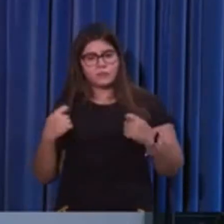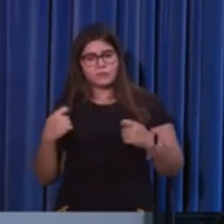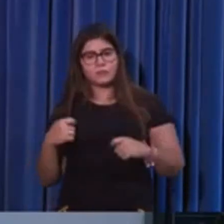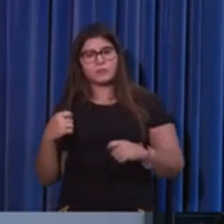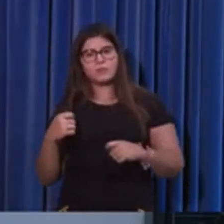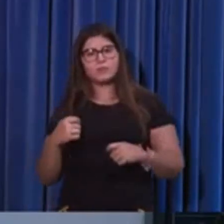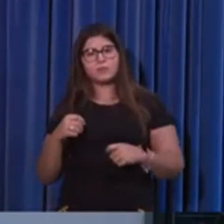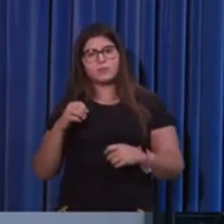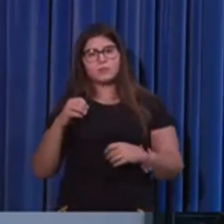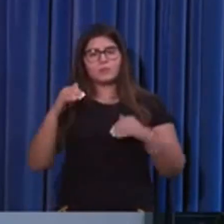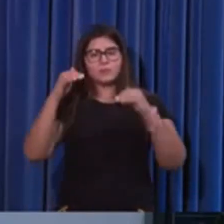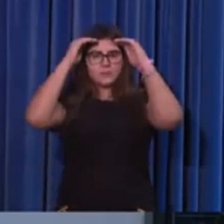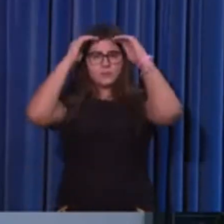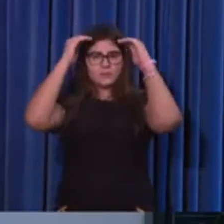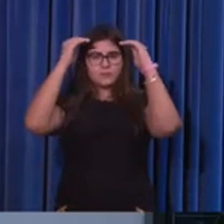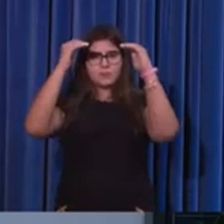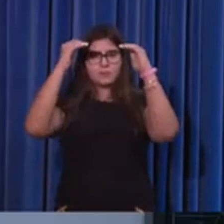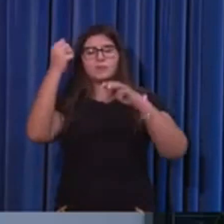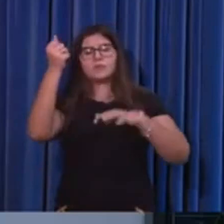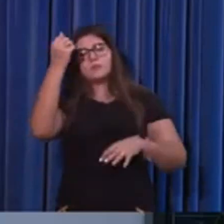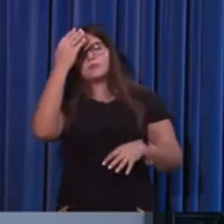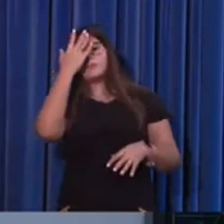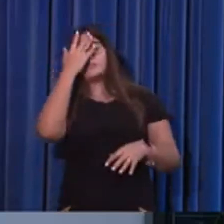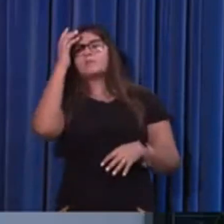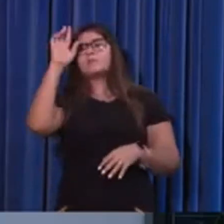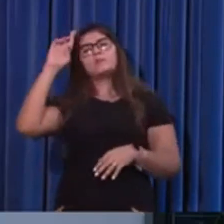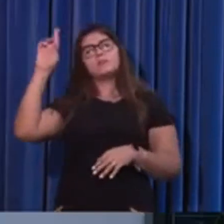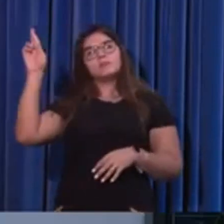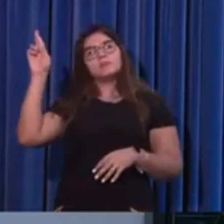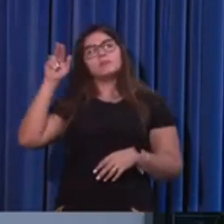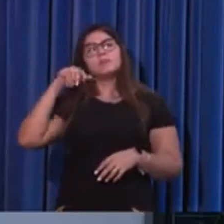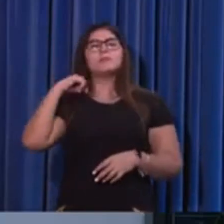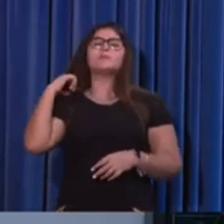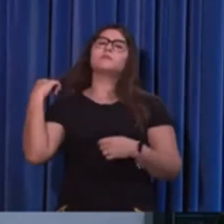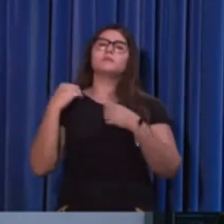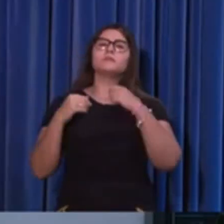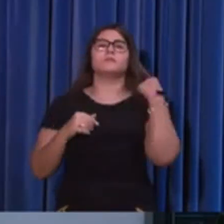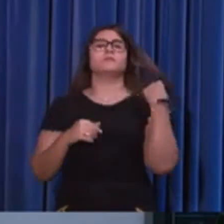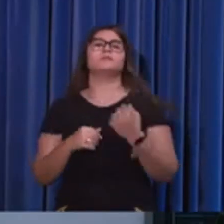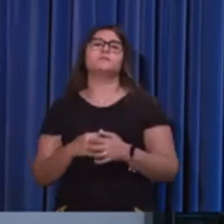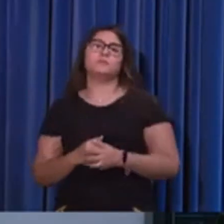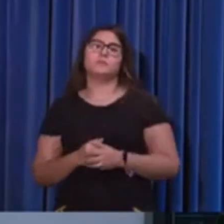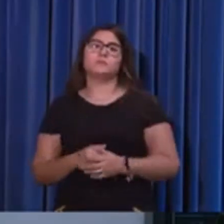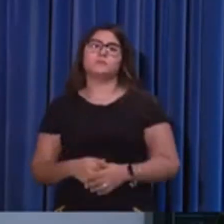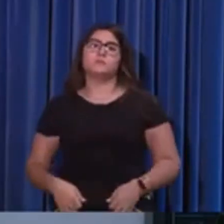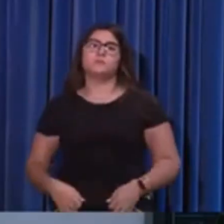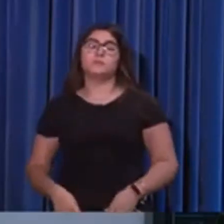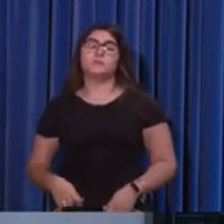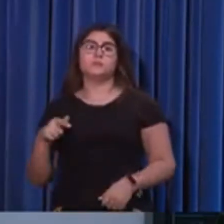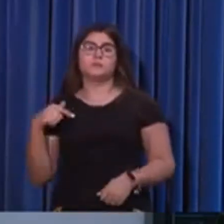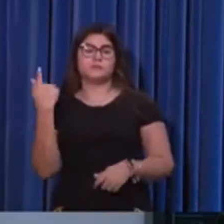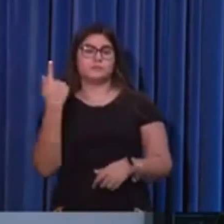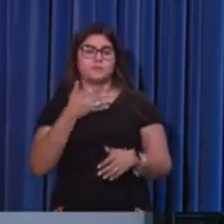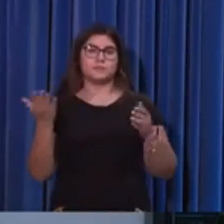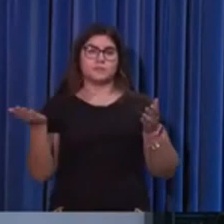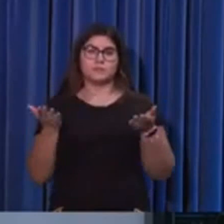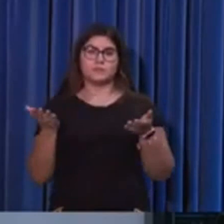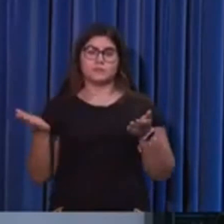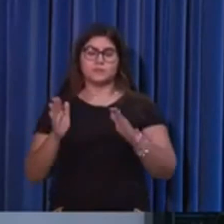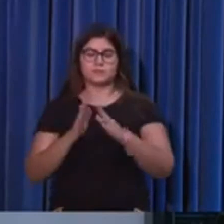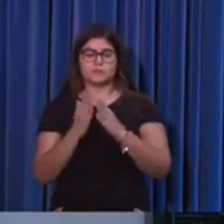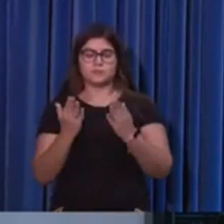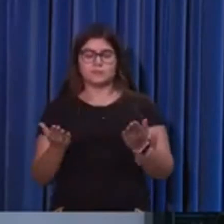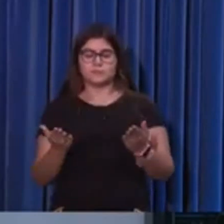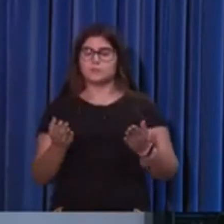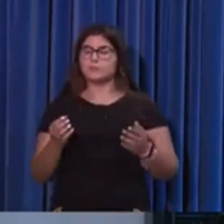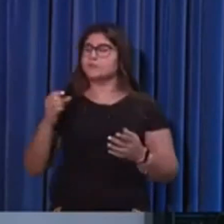esta revelação do Senhor. Então não é sem propósito que nós hoje abrimos a palavra de Deus. Ao contrário,